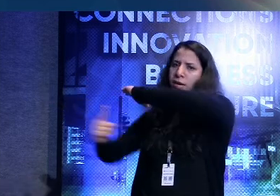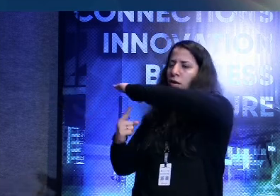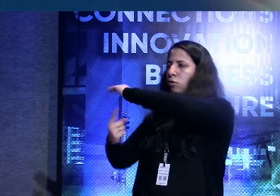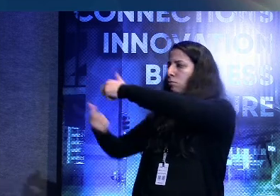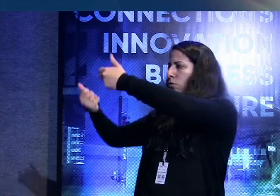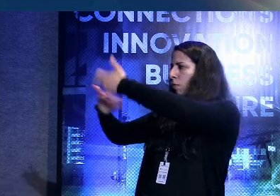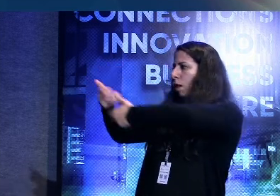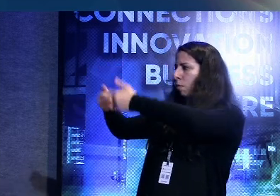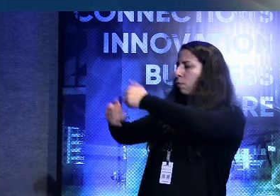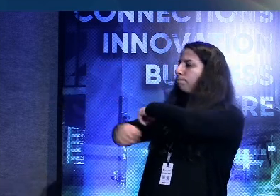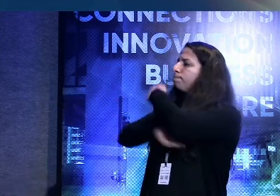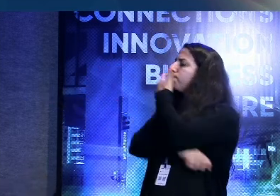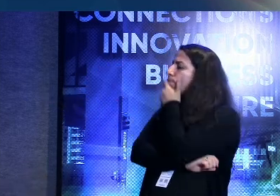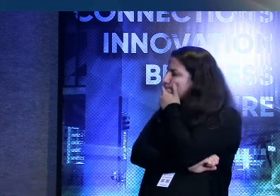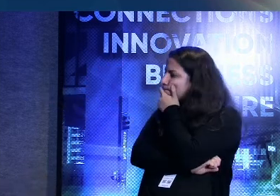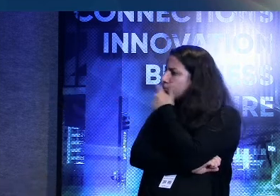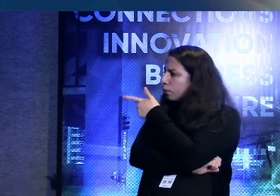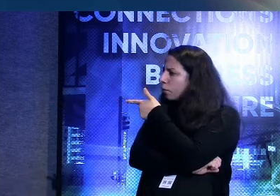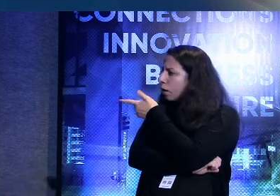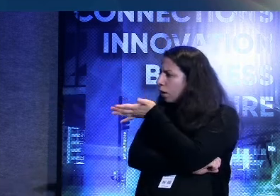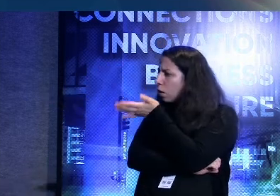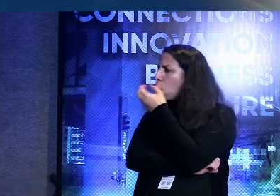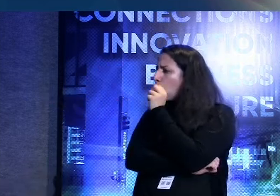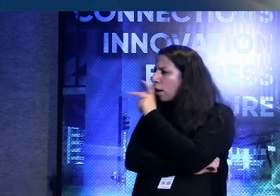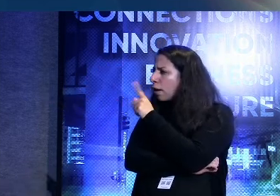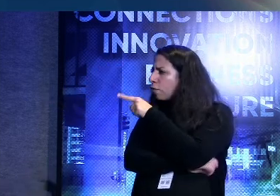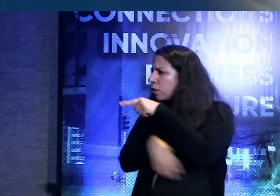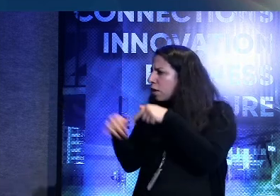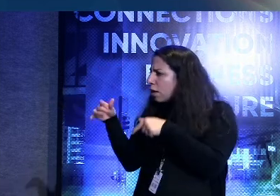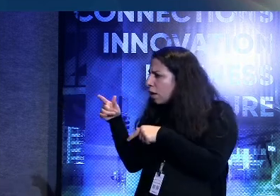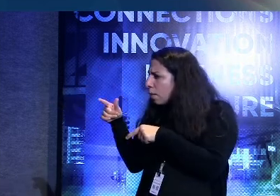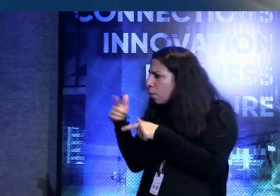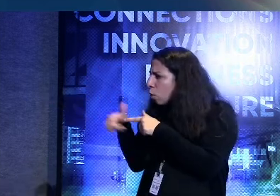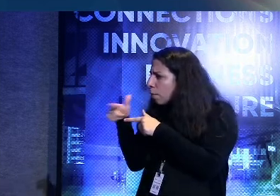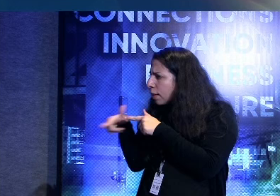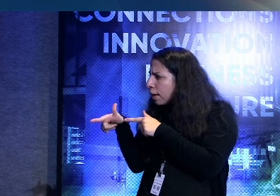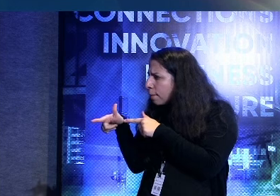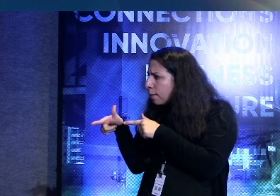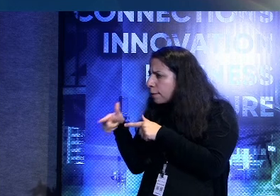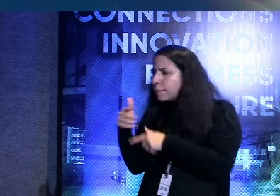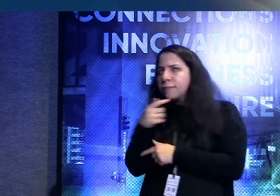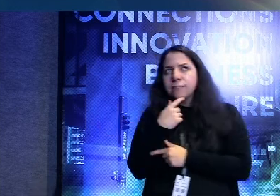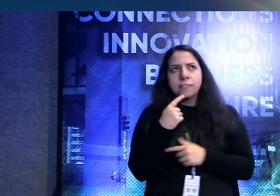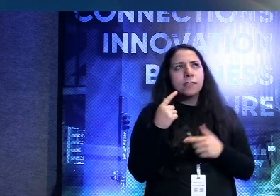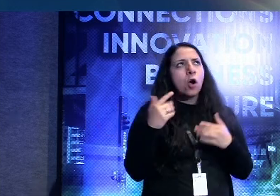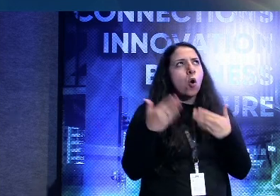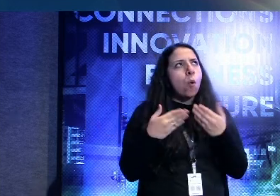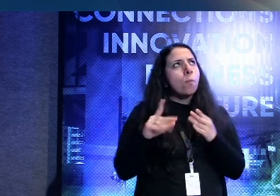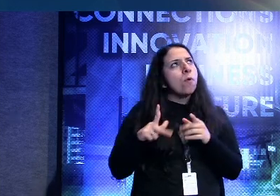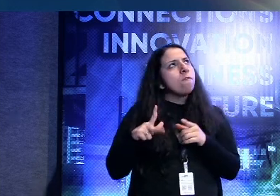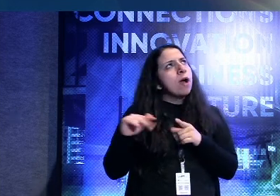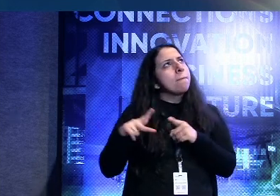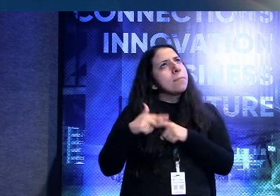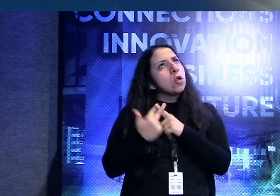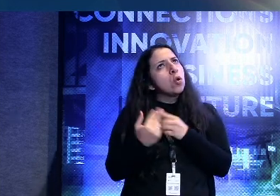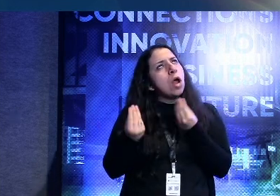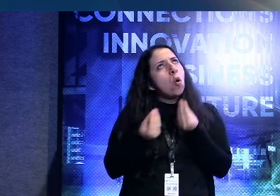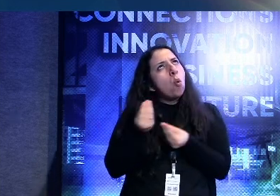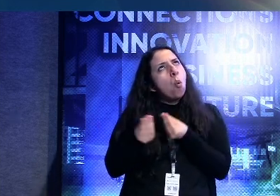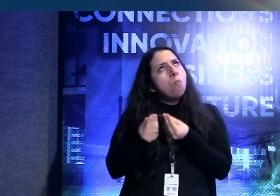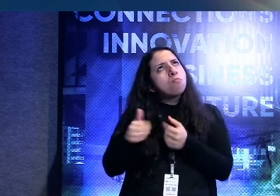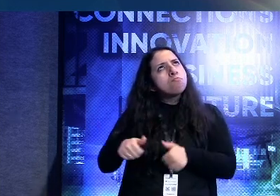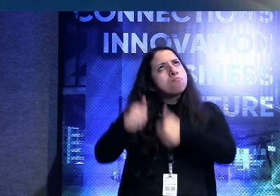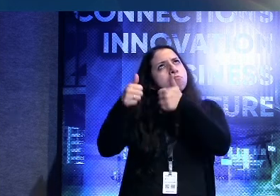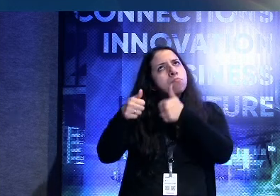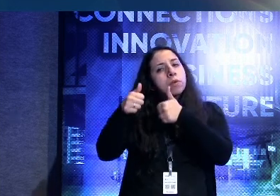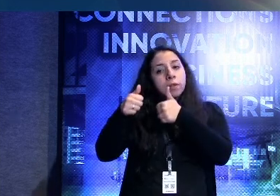se é, de fato, em relação a uma dor verdadeira do cliente ou se é uma coisa que a gente vem criando por criar. Então, esses feedbacks nos ajudam a